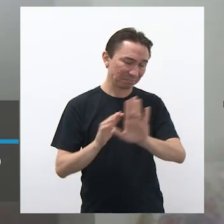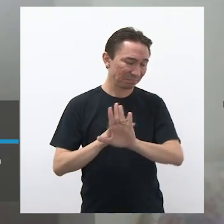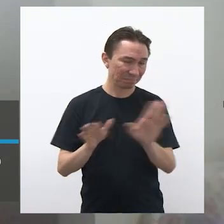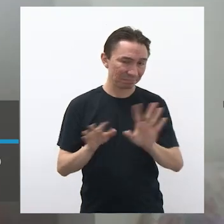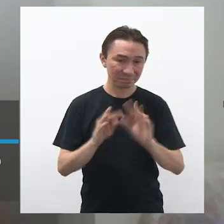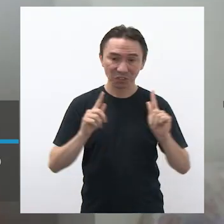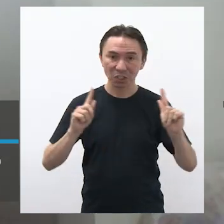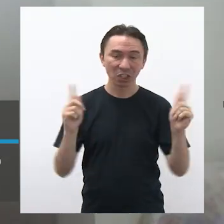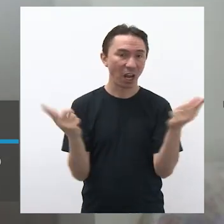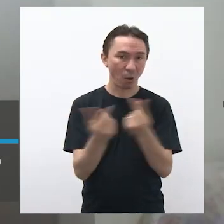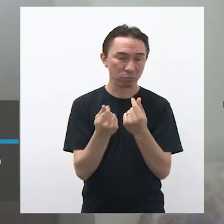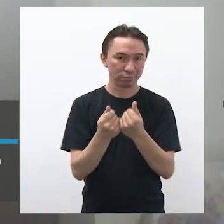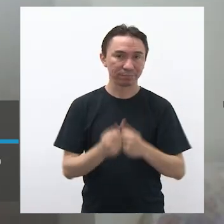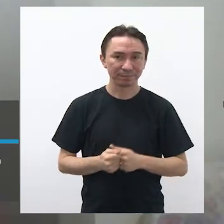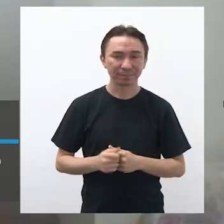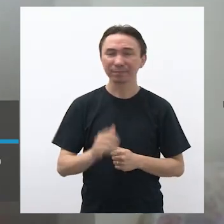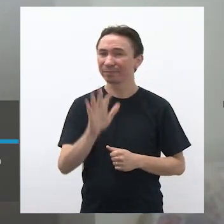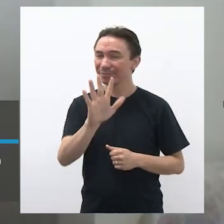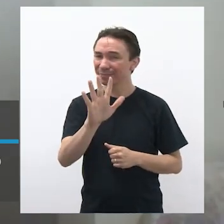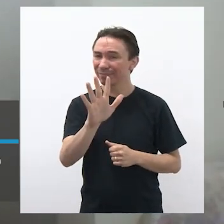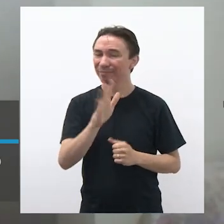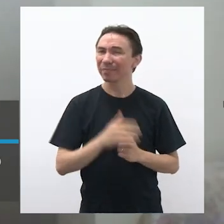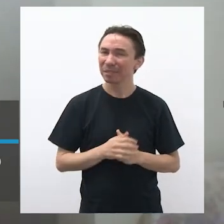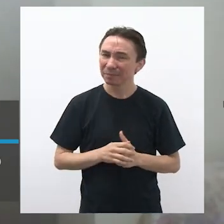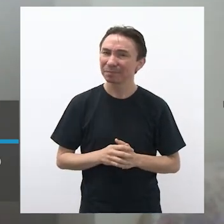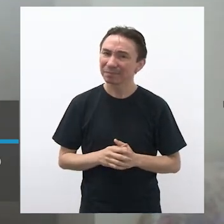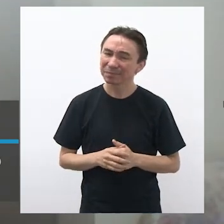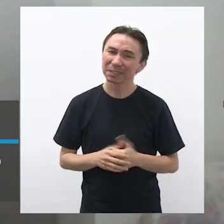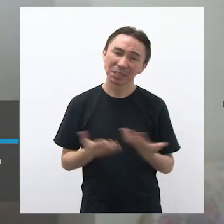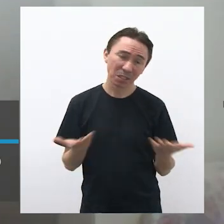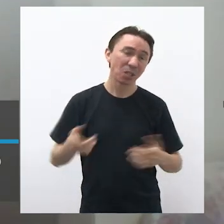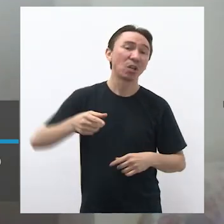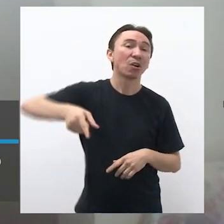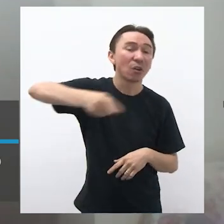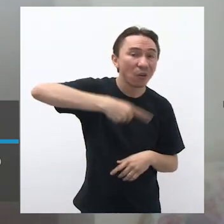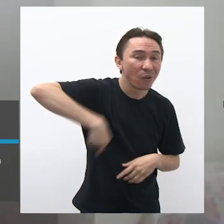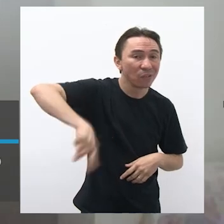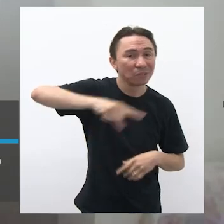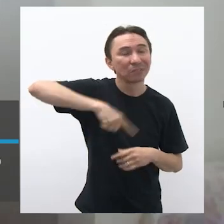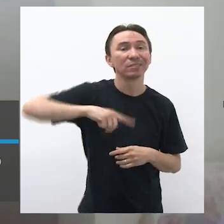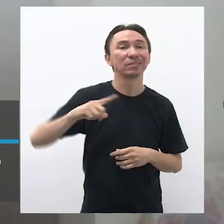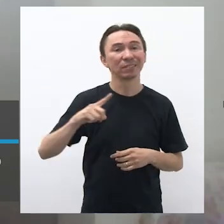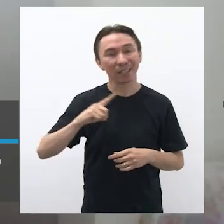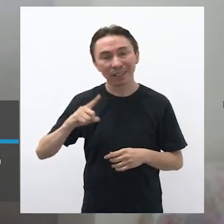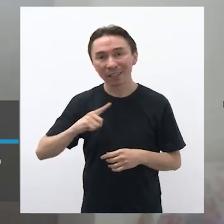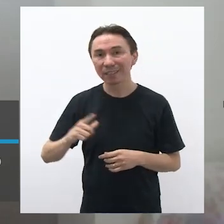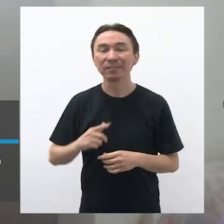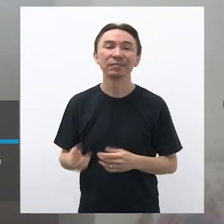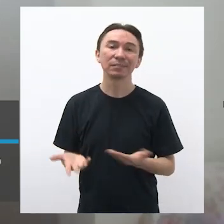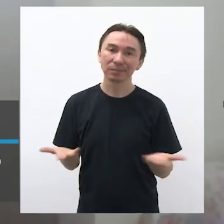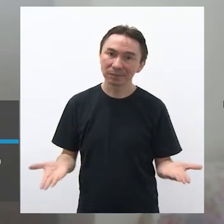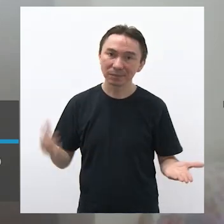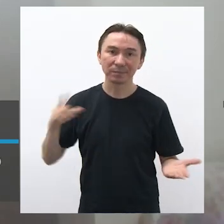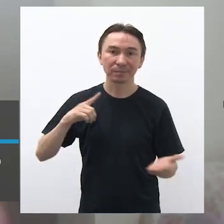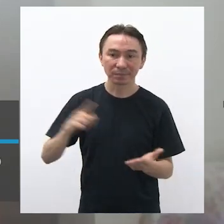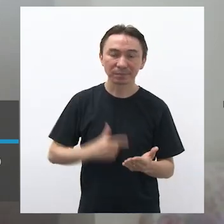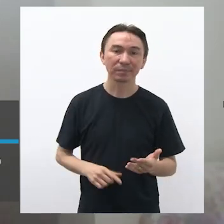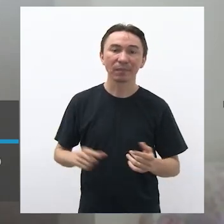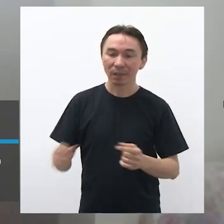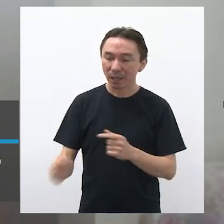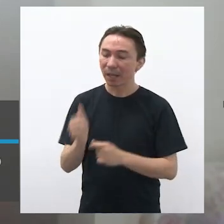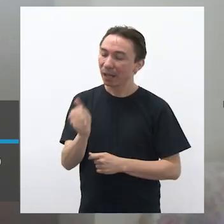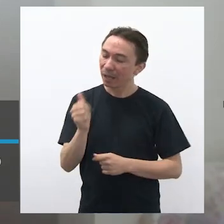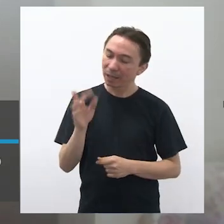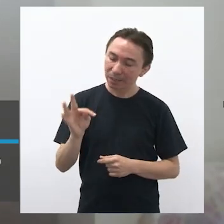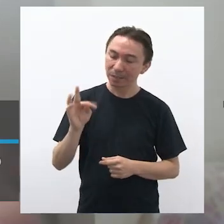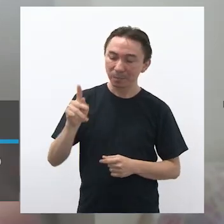é importante, a cada encontro, a gente ter, então, de novo, essa compreensão do